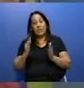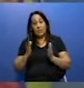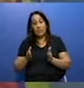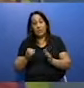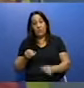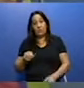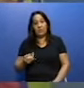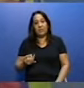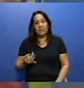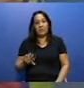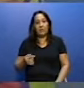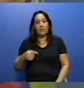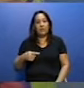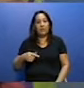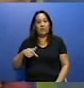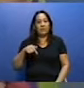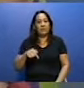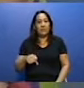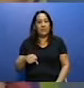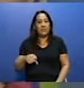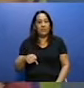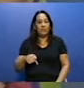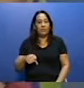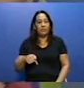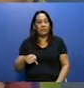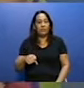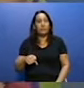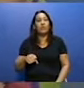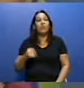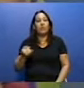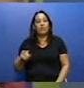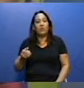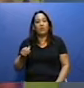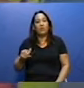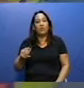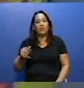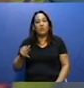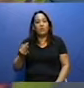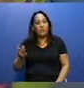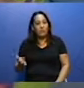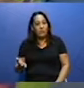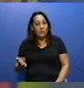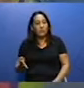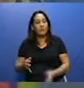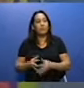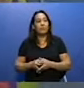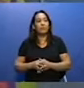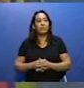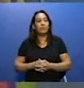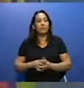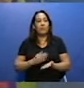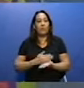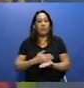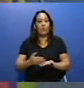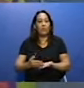número 17, a azul. Eu não posso ir contando a partir